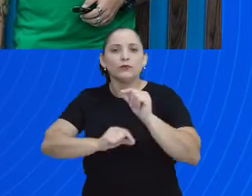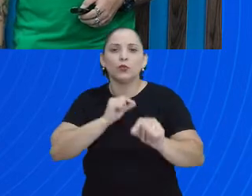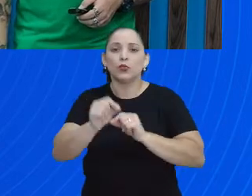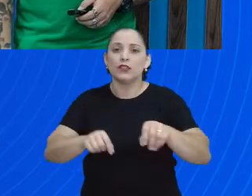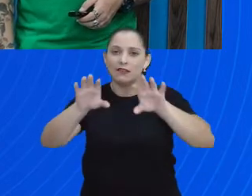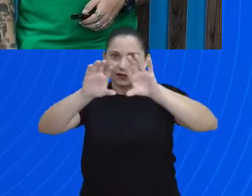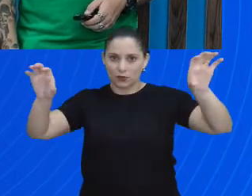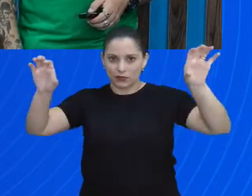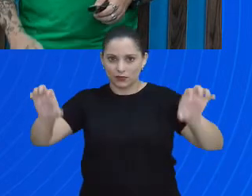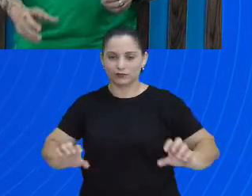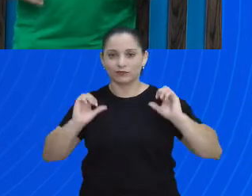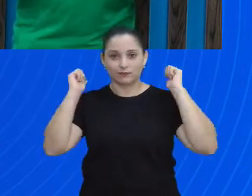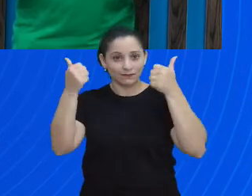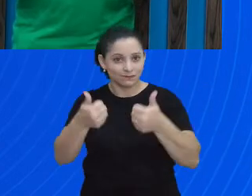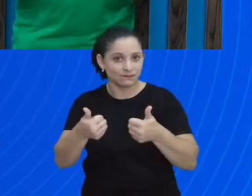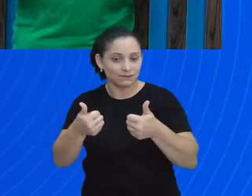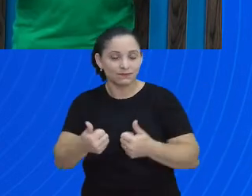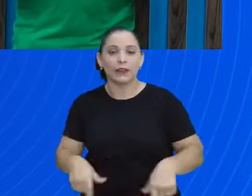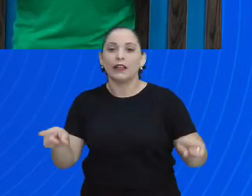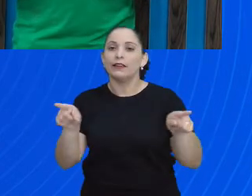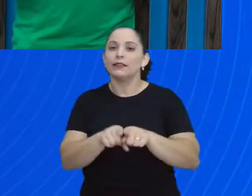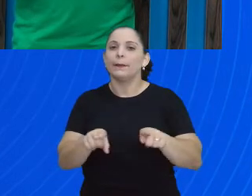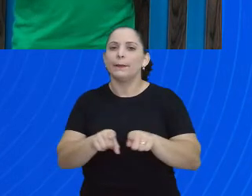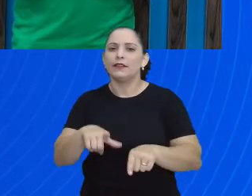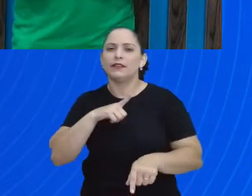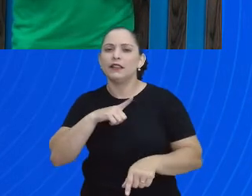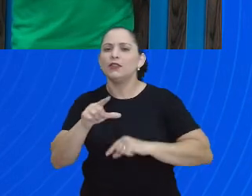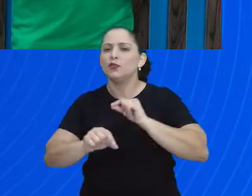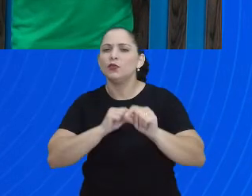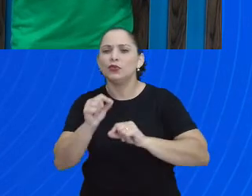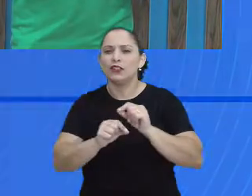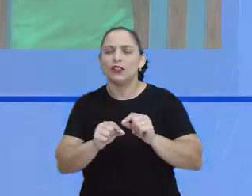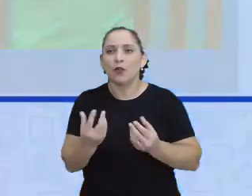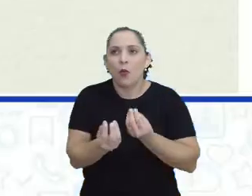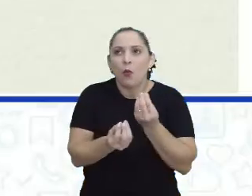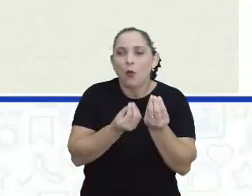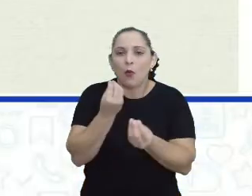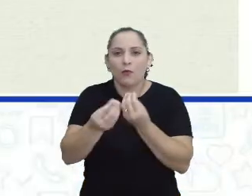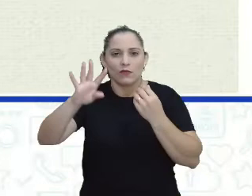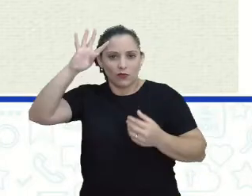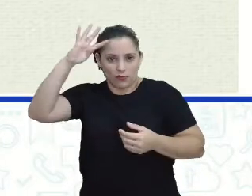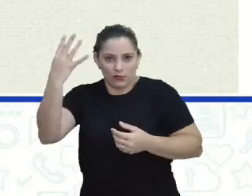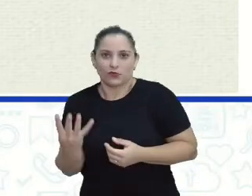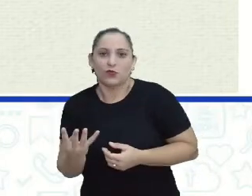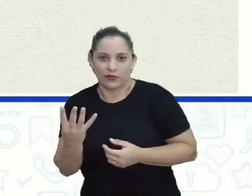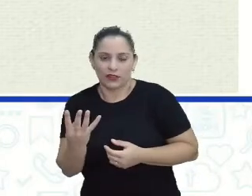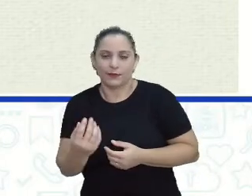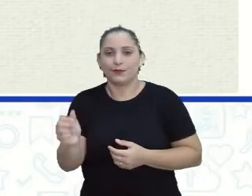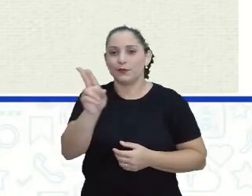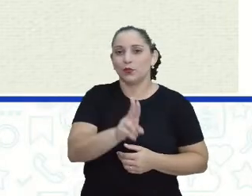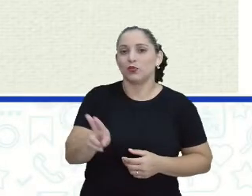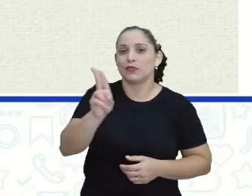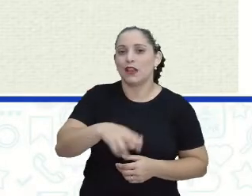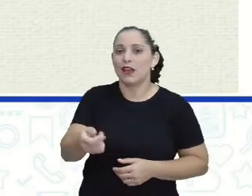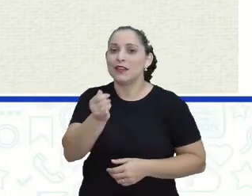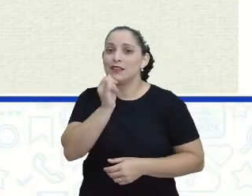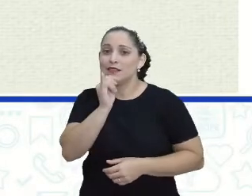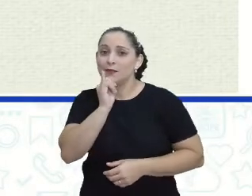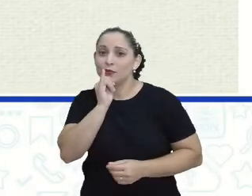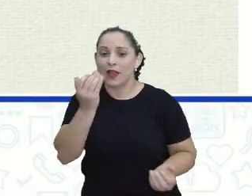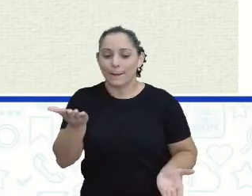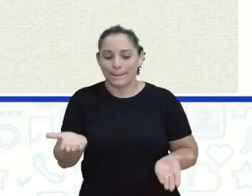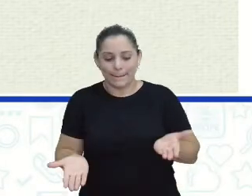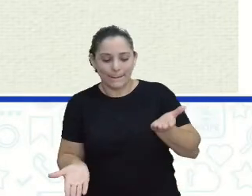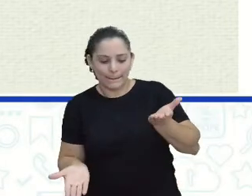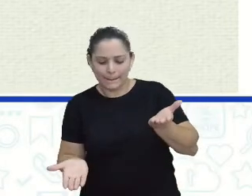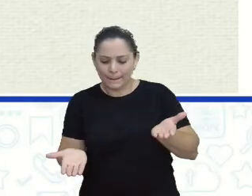primeiro momento, tá certo? A gente também vai fazer a solução de uma equação usando o exemplo da balança aí, ou seja, a gente